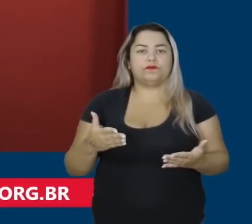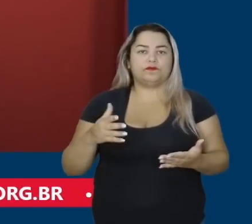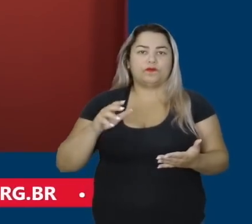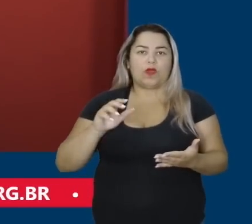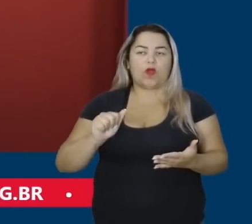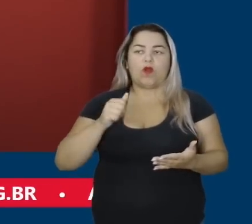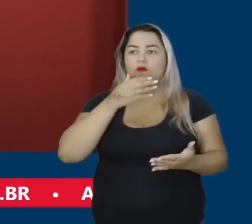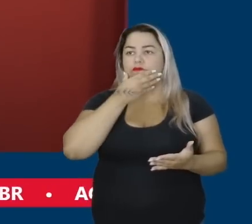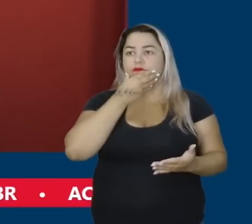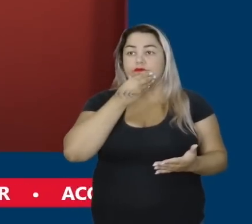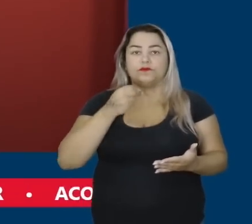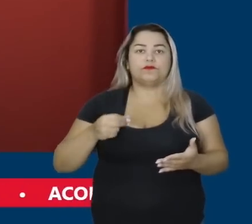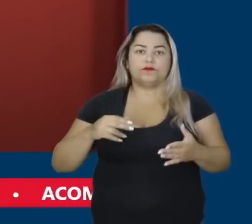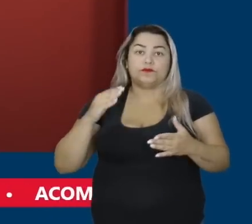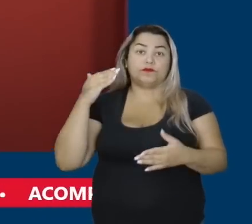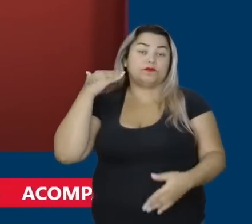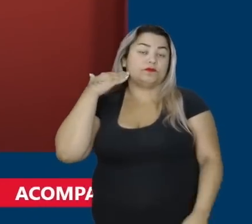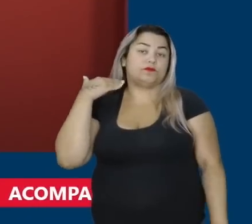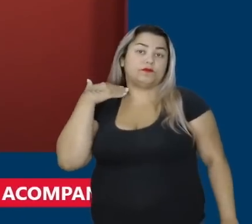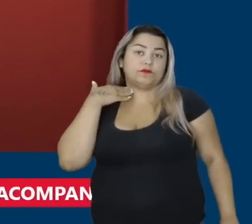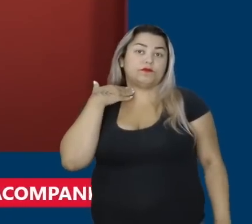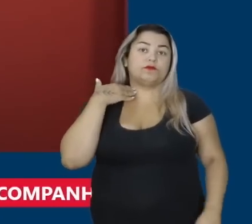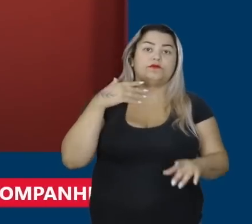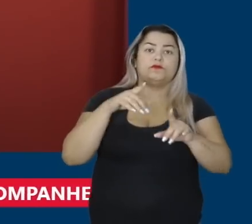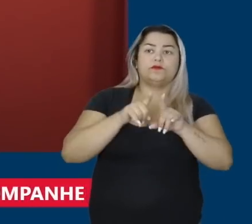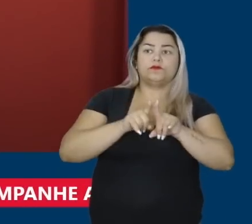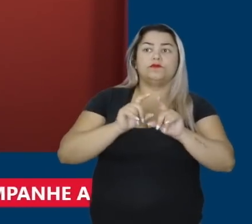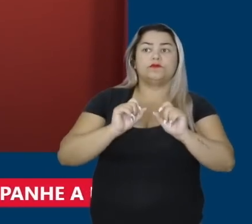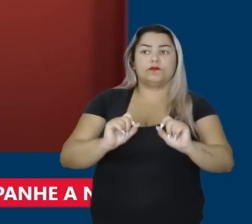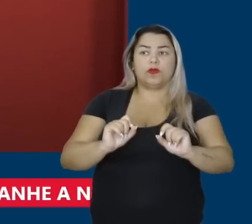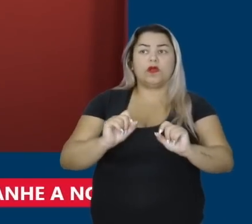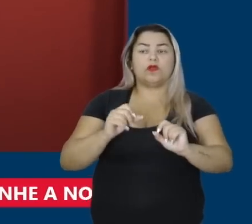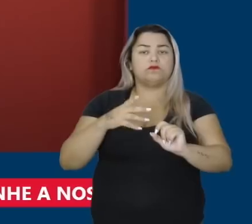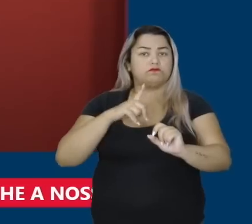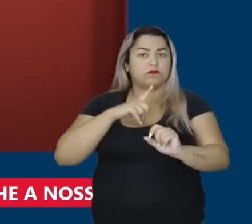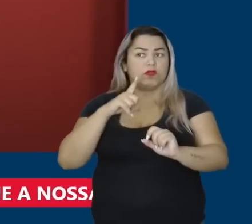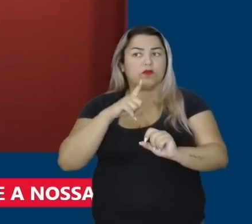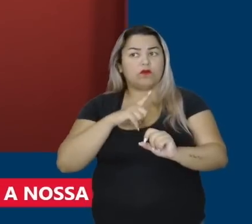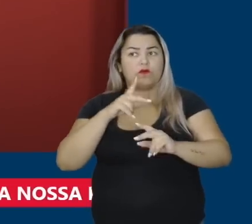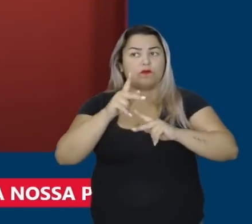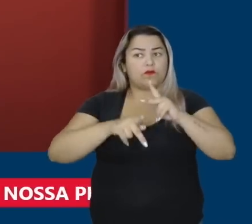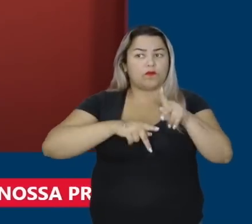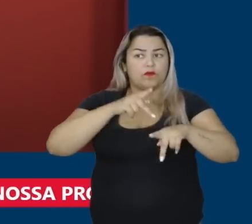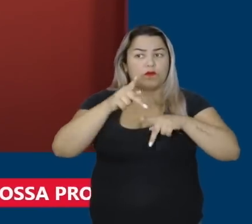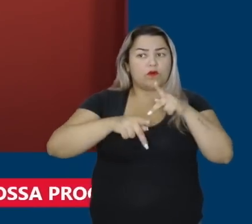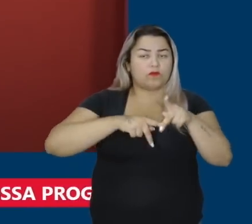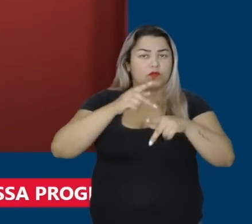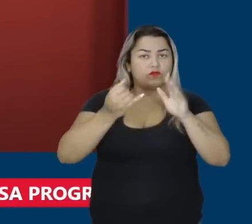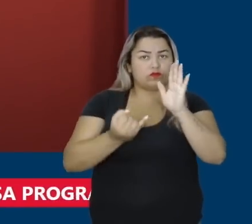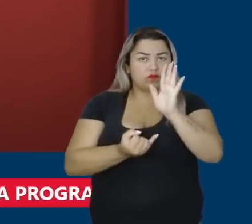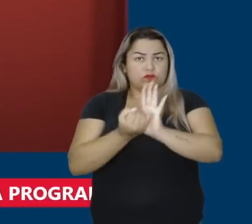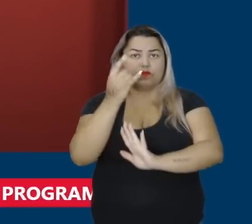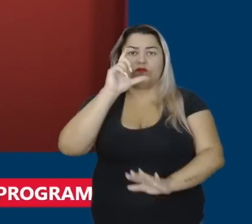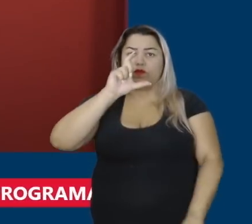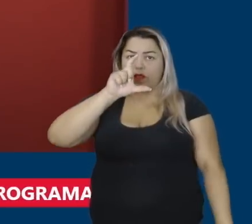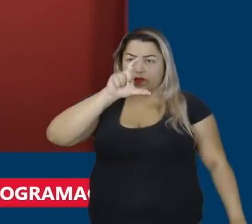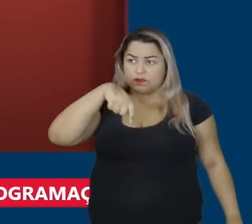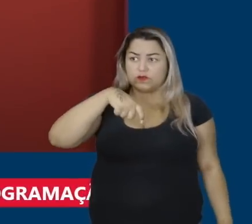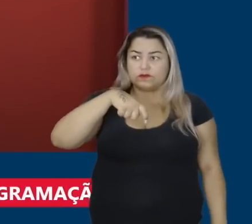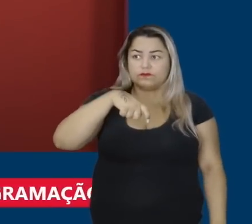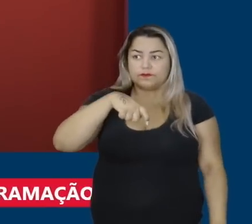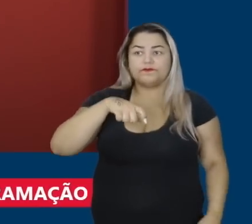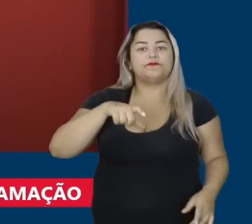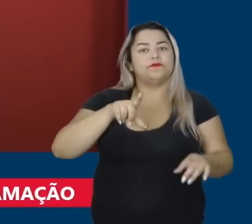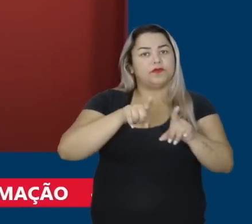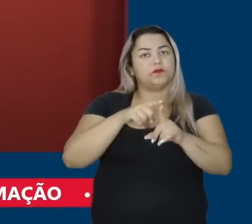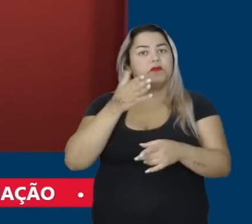a rejeição praticamente de todos os setores econômicos produtivos, além do povo espoliado pelos juros do cartão de crédito, inclusive